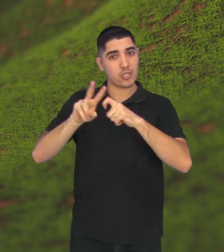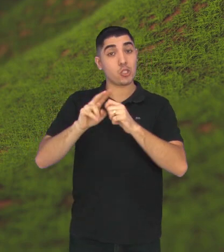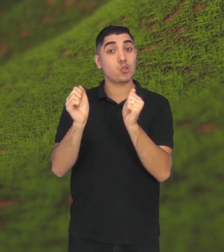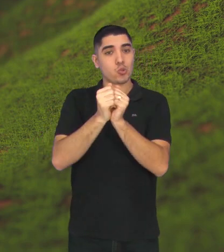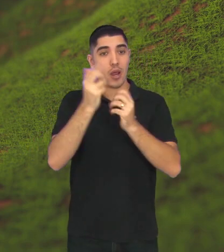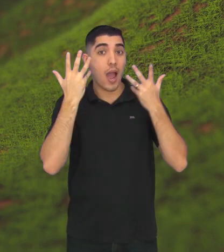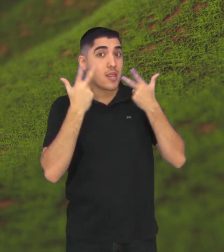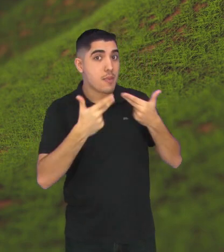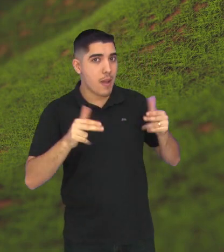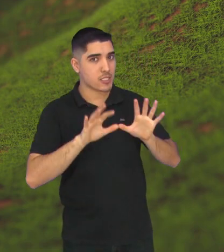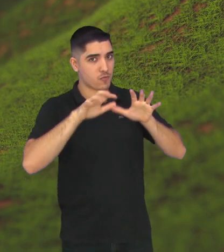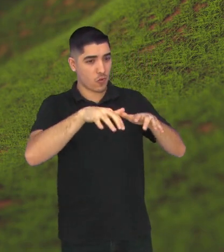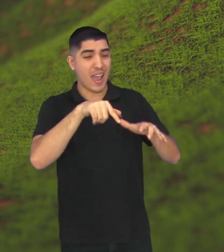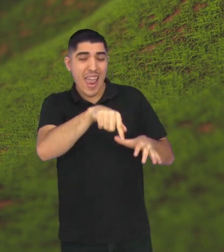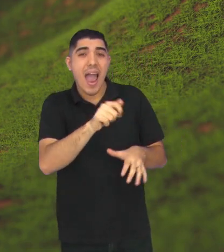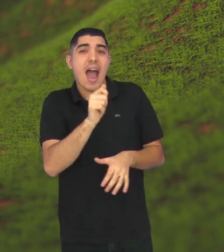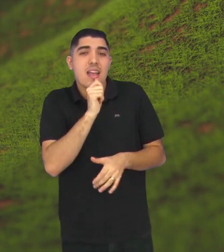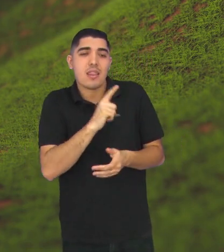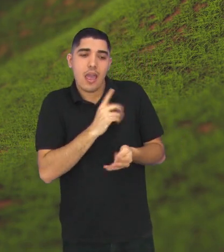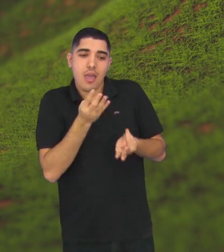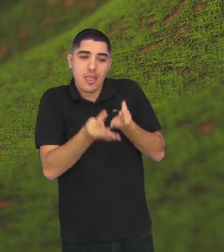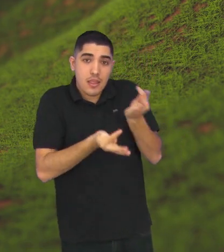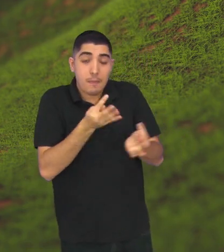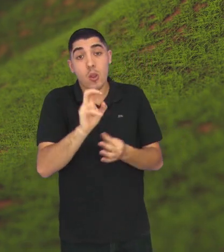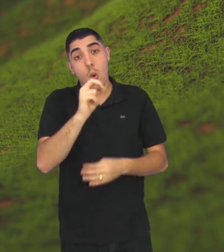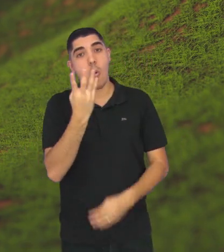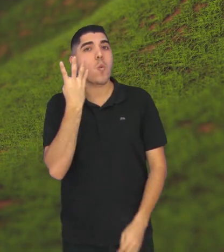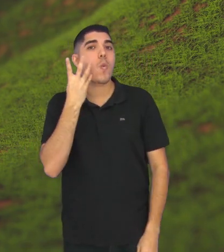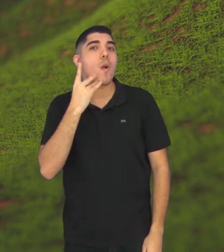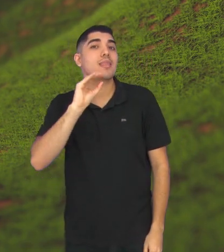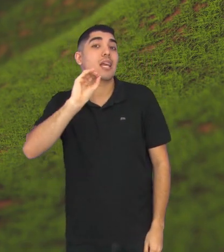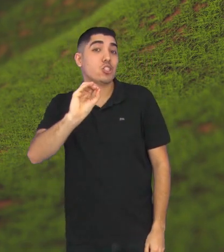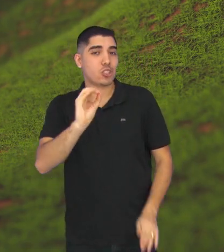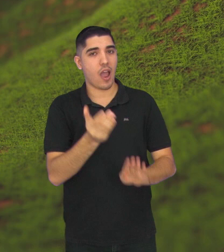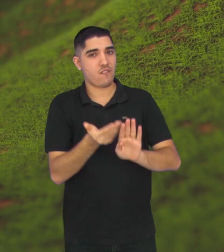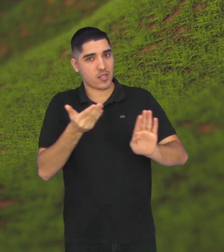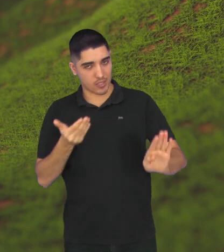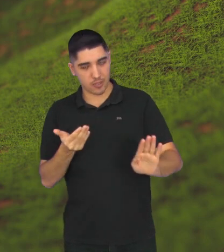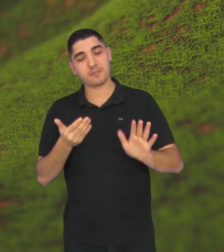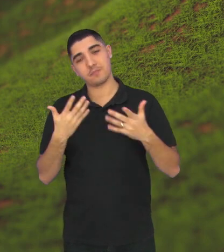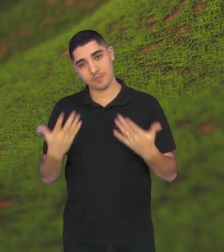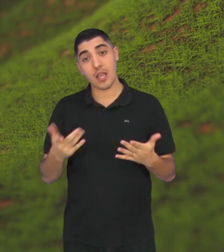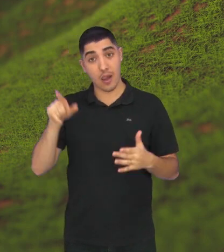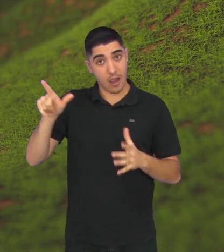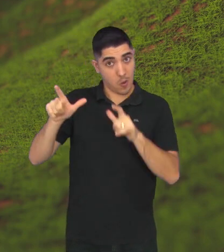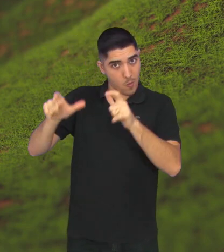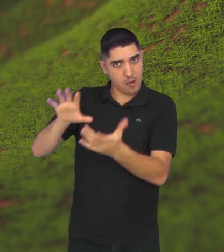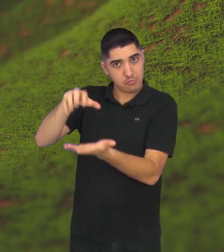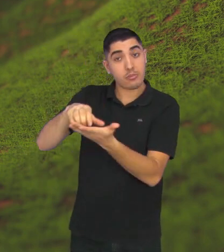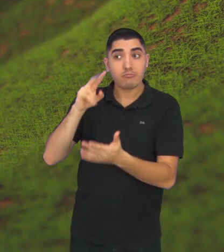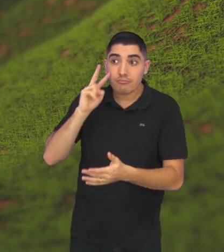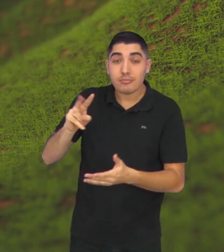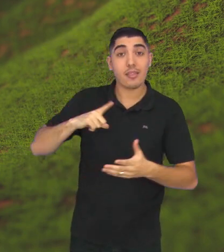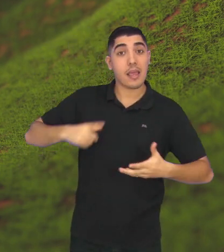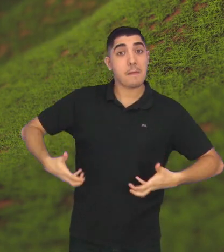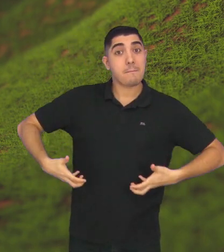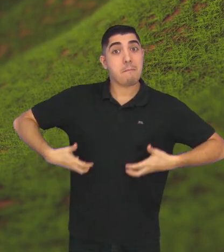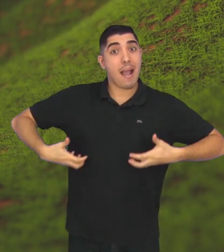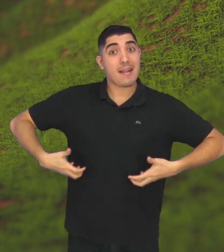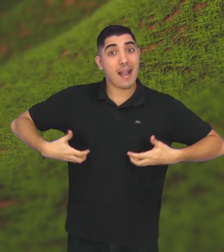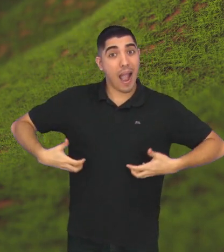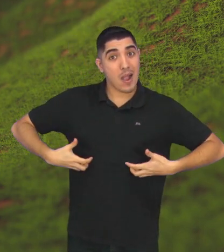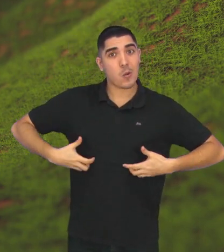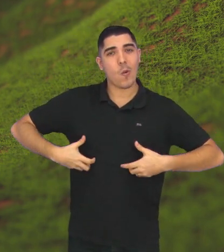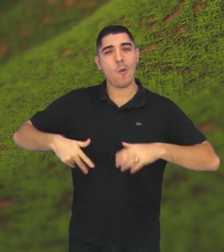com os animais silvestres em recuperação ou quarentena. E no tour pelo CRAS, encontramos macacos